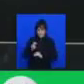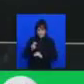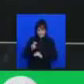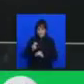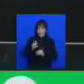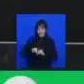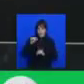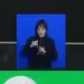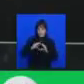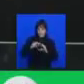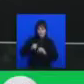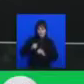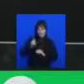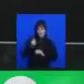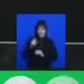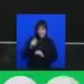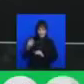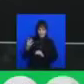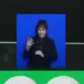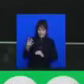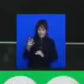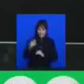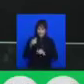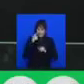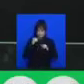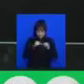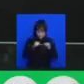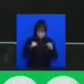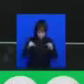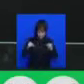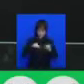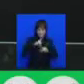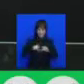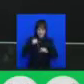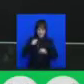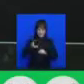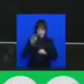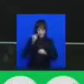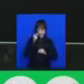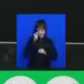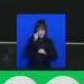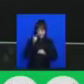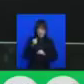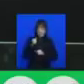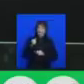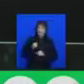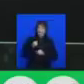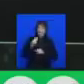próximo sorteio custam a partir de R$ 4,50 e podem ser feitas até às 7 da